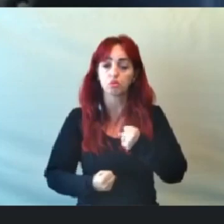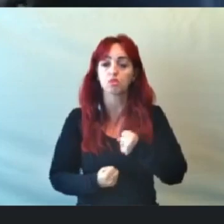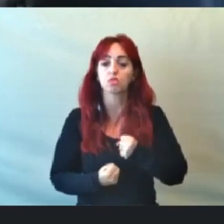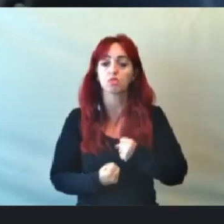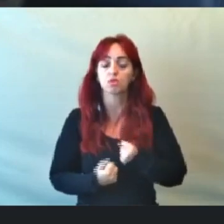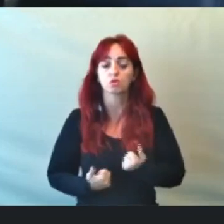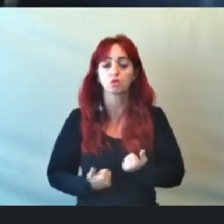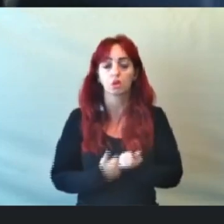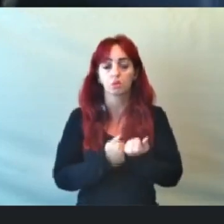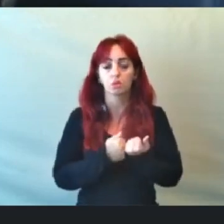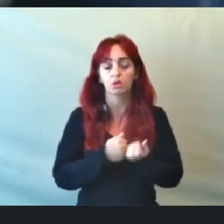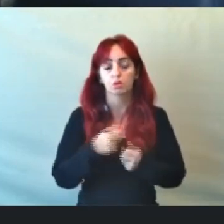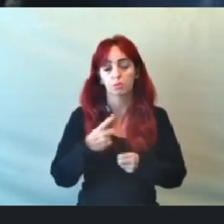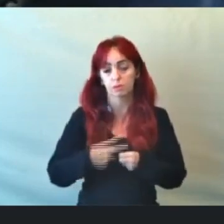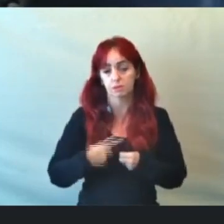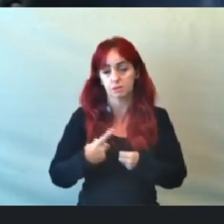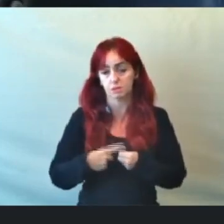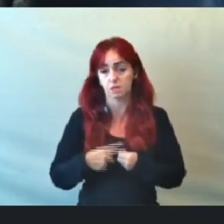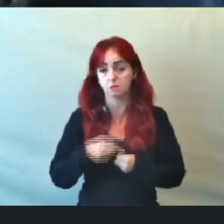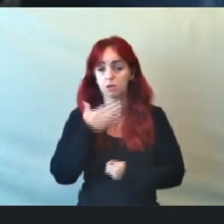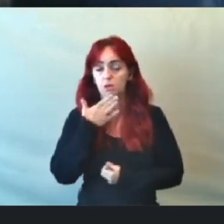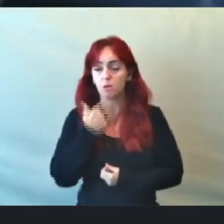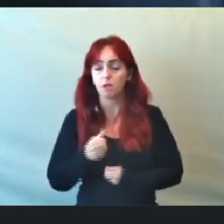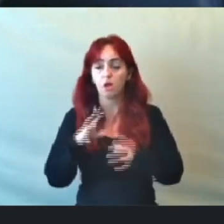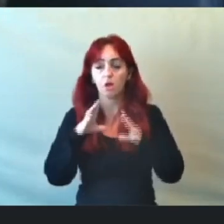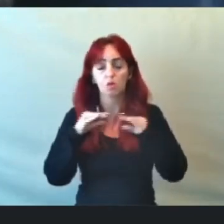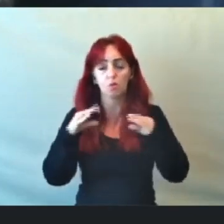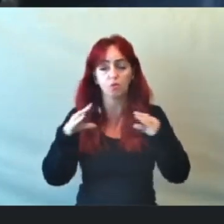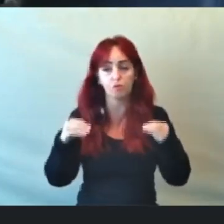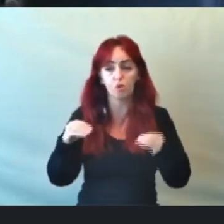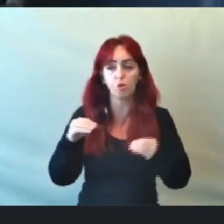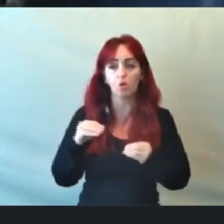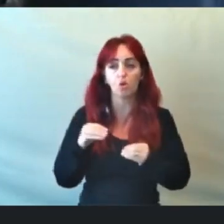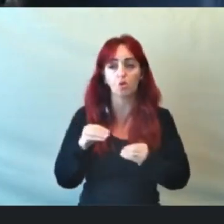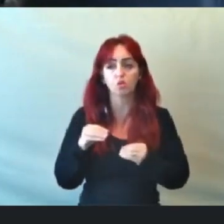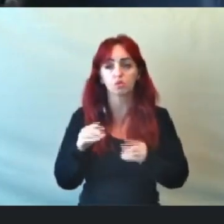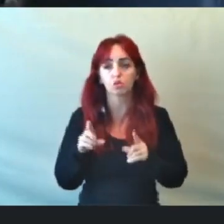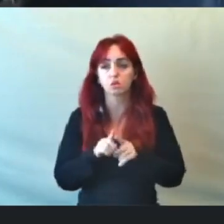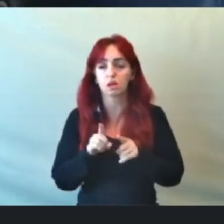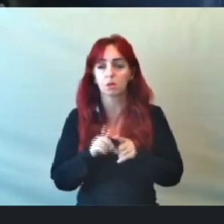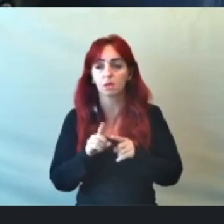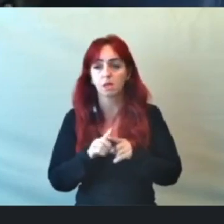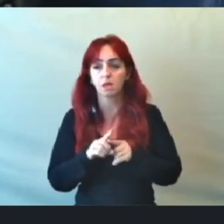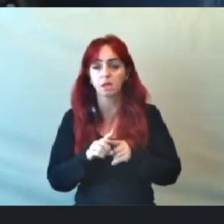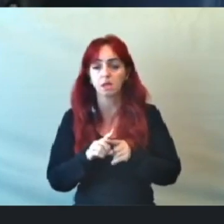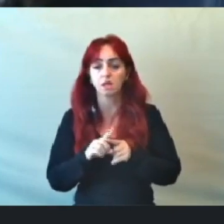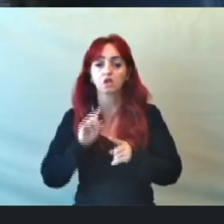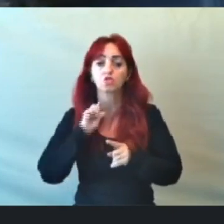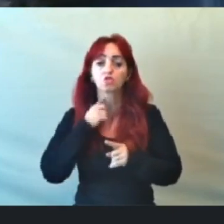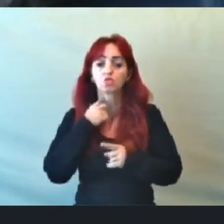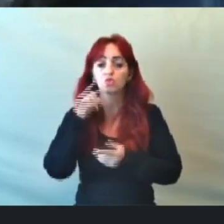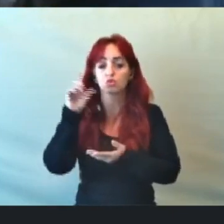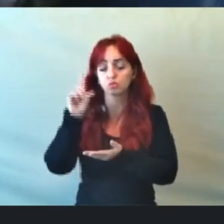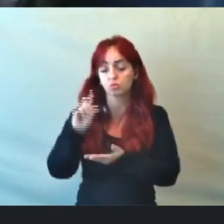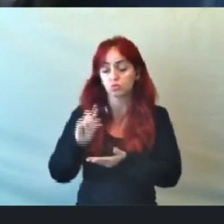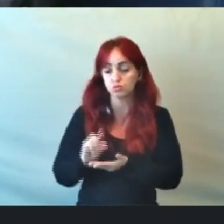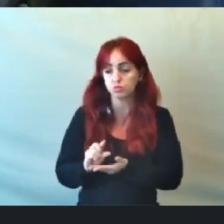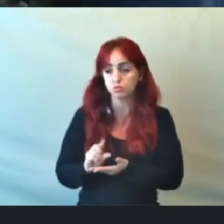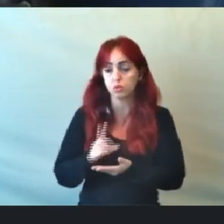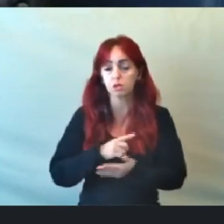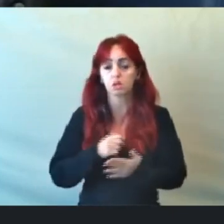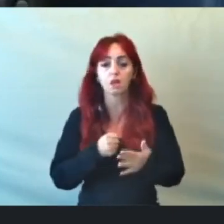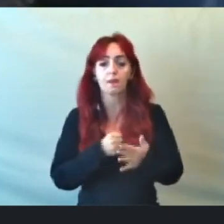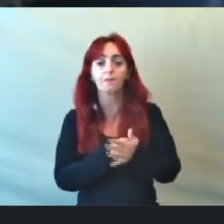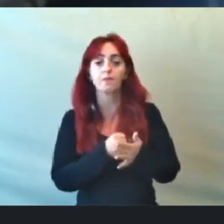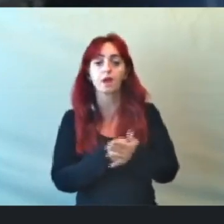melhore o conforto térmico, que diminua a poluição e que tenha impacto sobre os riscos de inundação, que